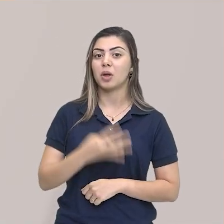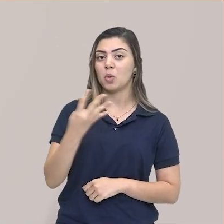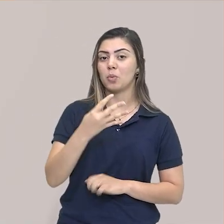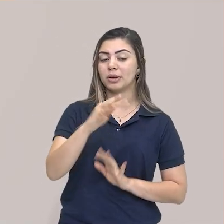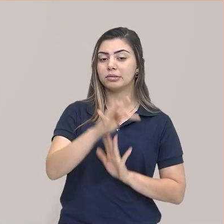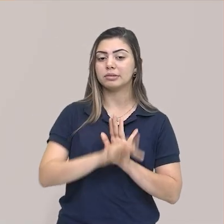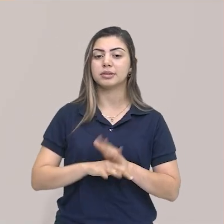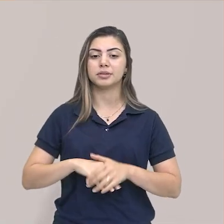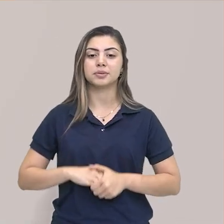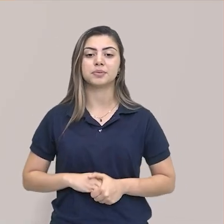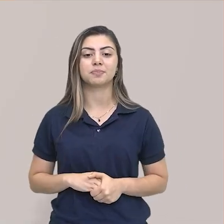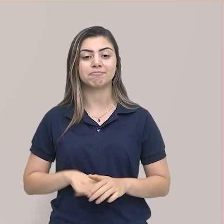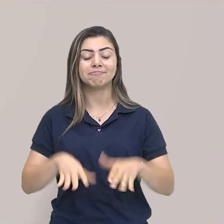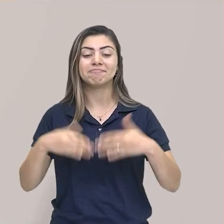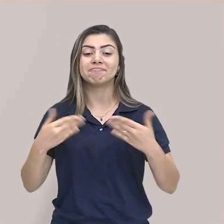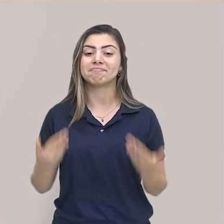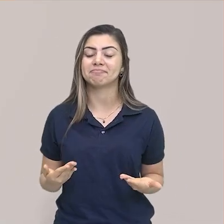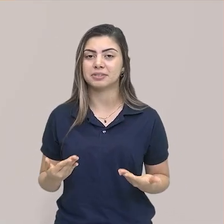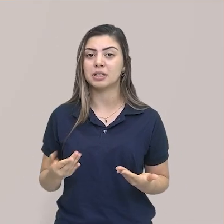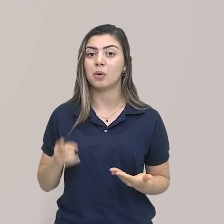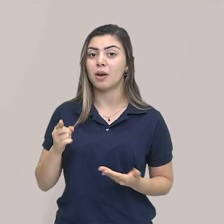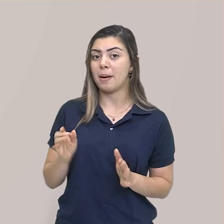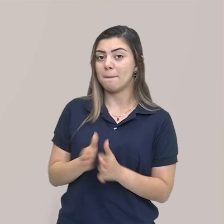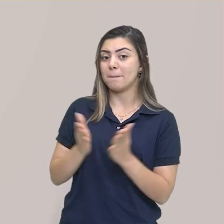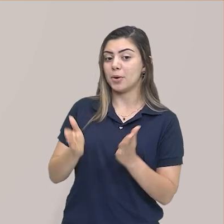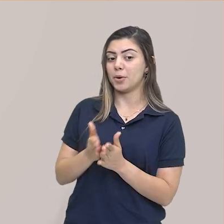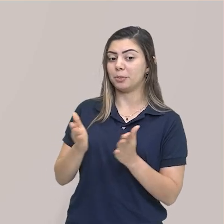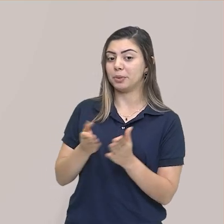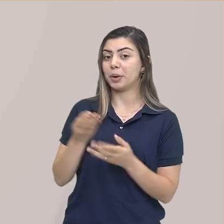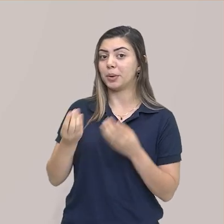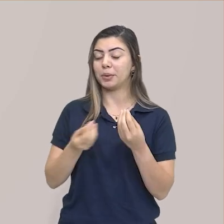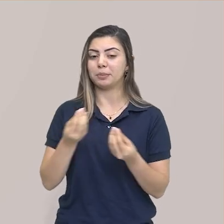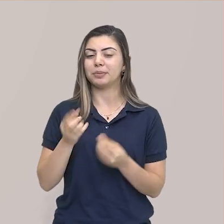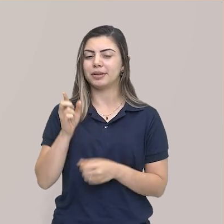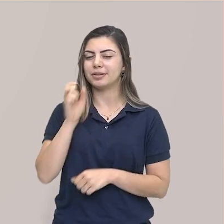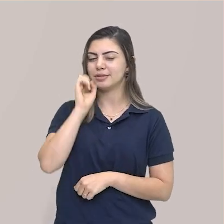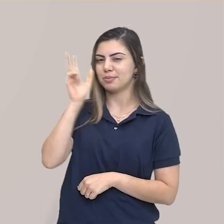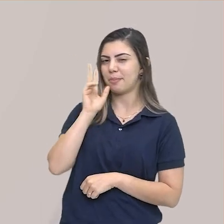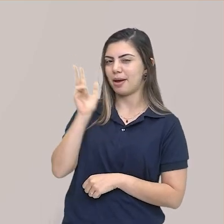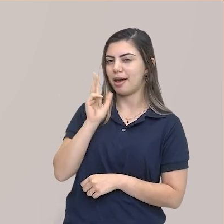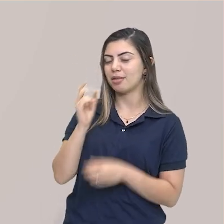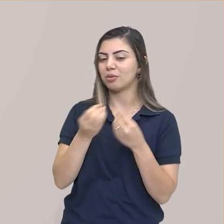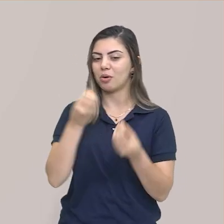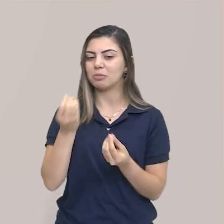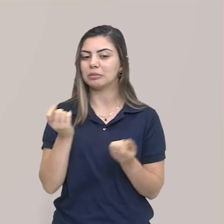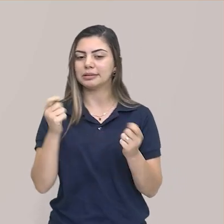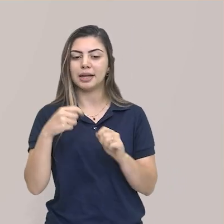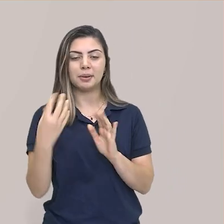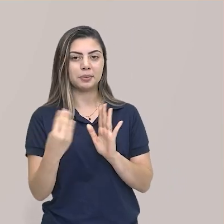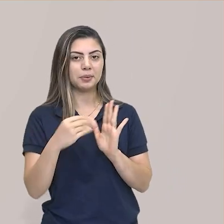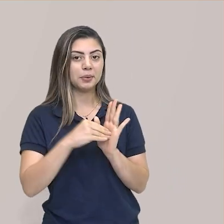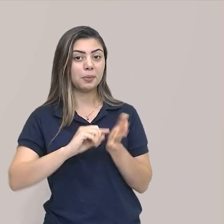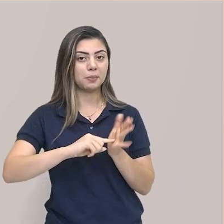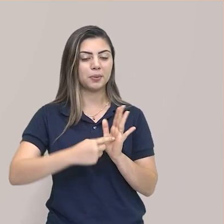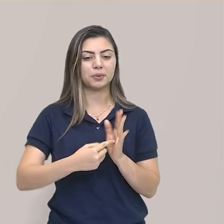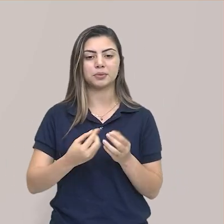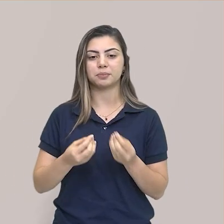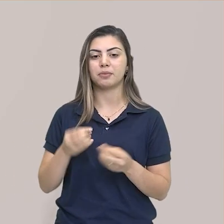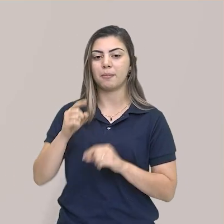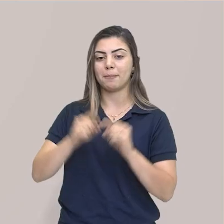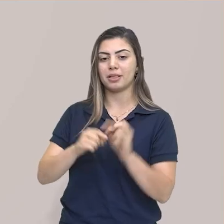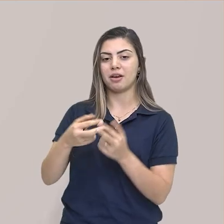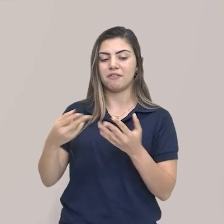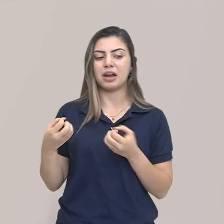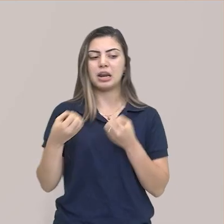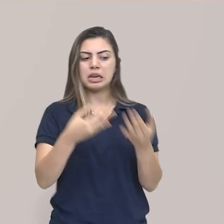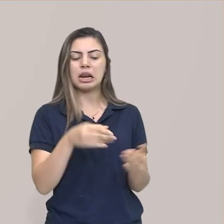4. Então chegaram os pobres da cidade. Espertos fizeram esta interpretação: deixo meus bens